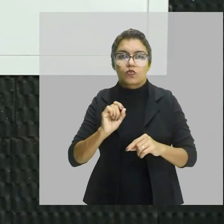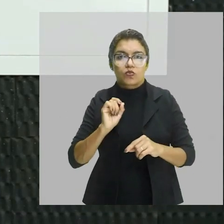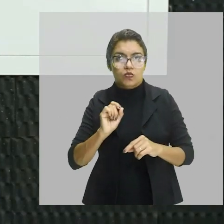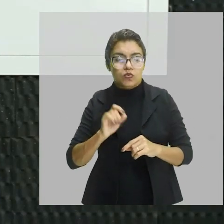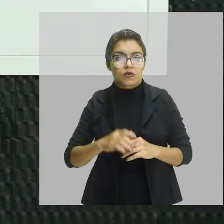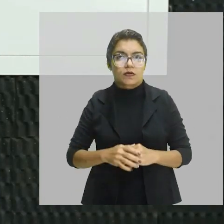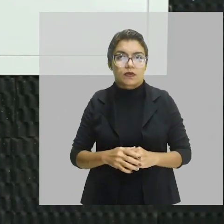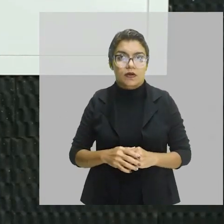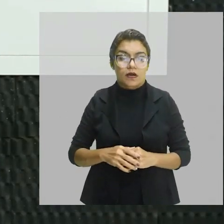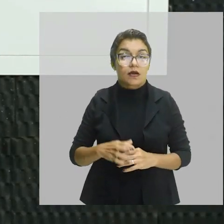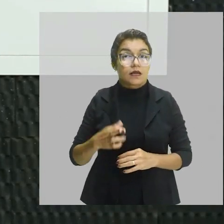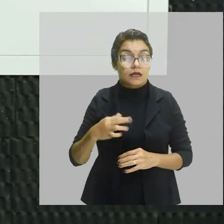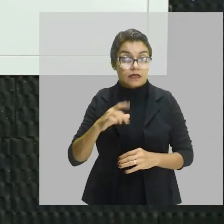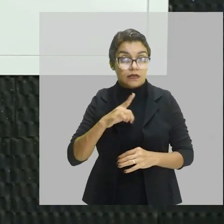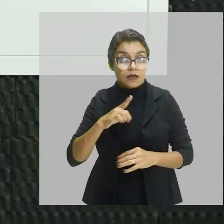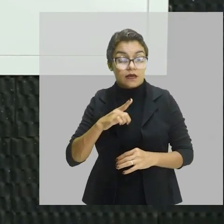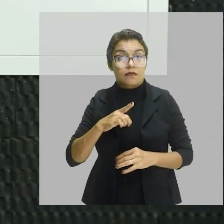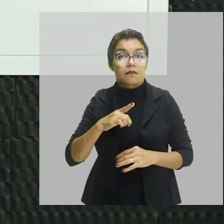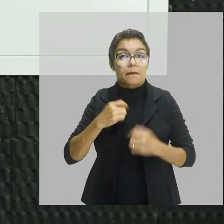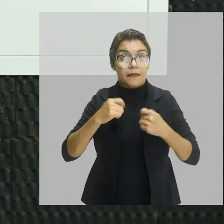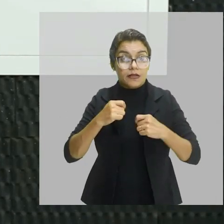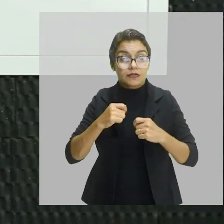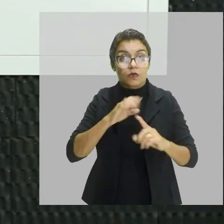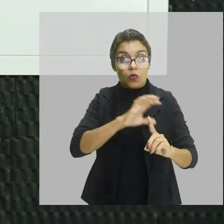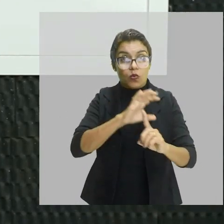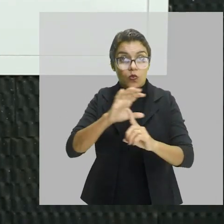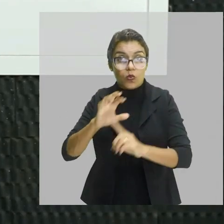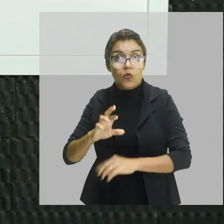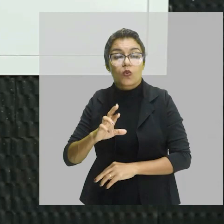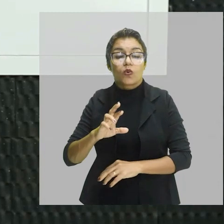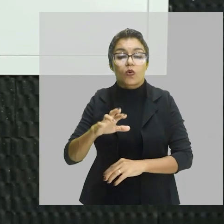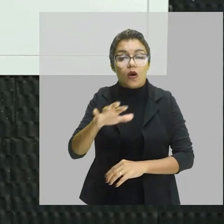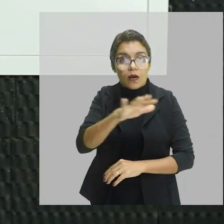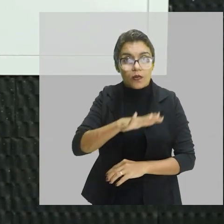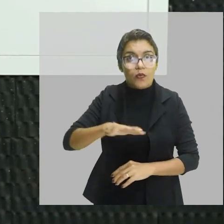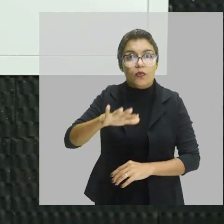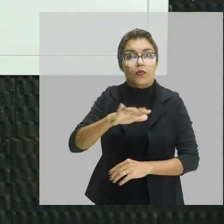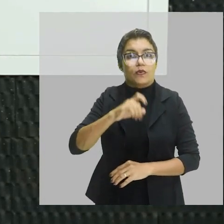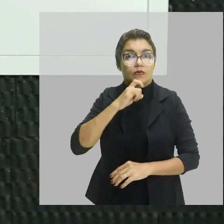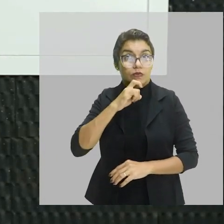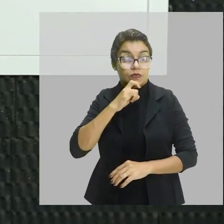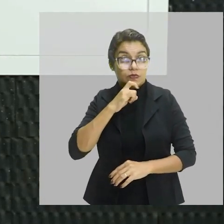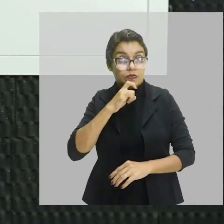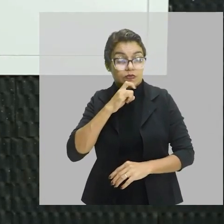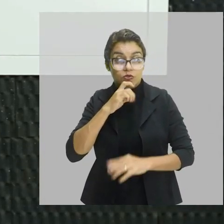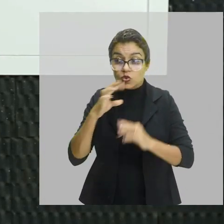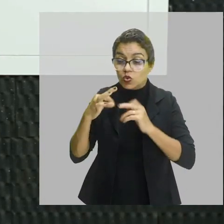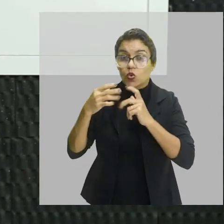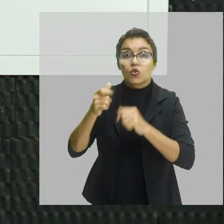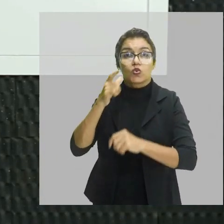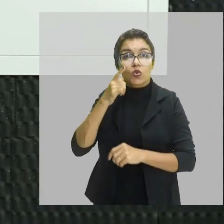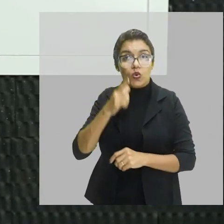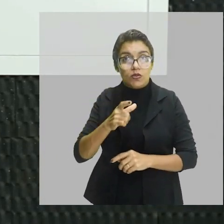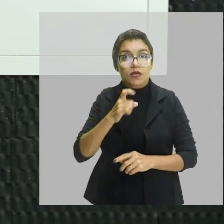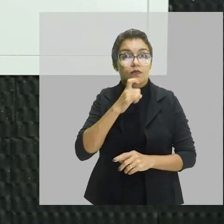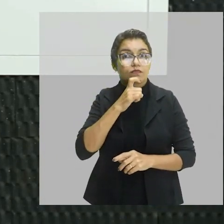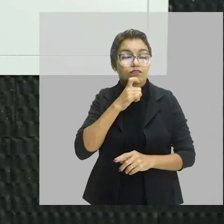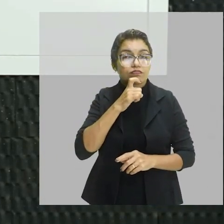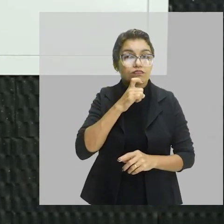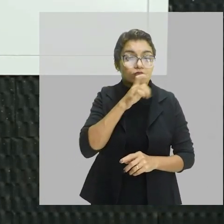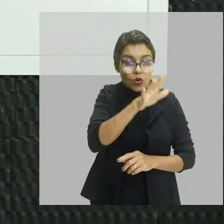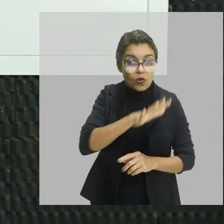responsáveis por fazer o resfriamento de um ambiente, ok? Todos eles irão conseguir fazer o resfriamento do